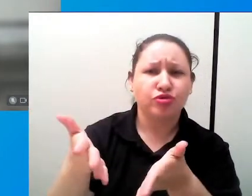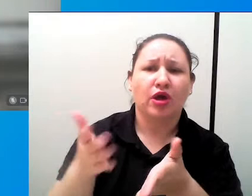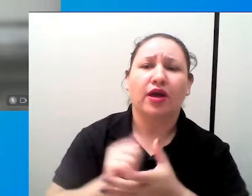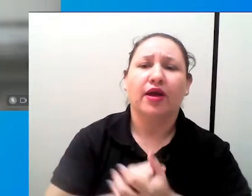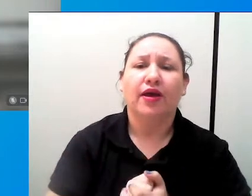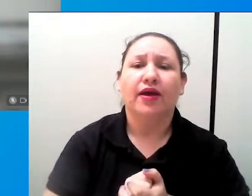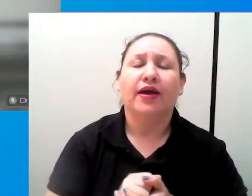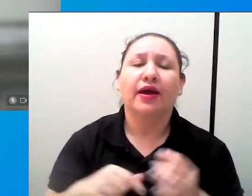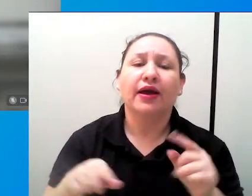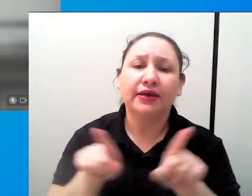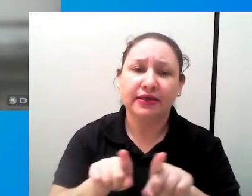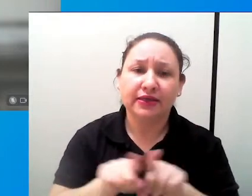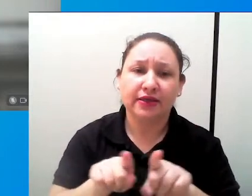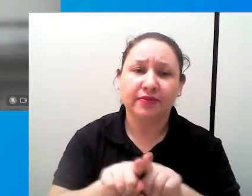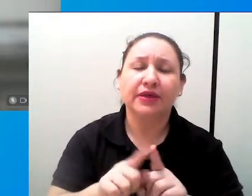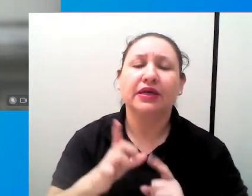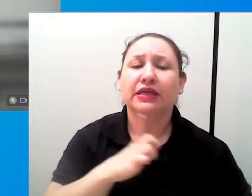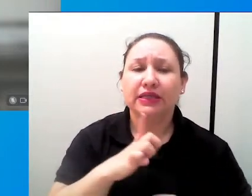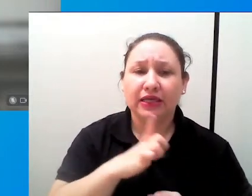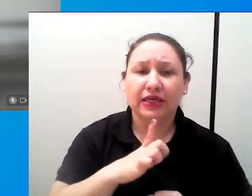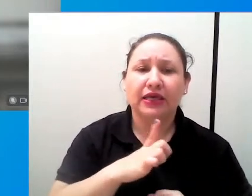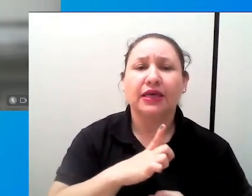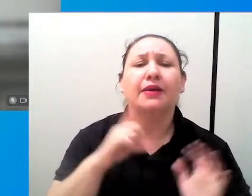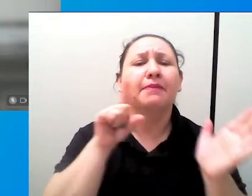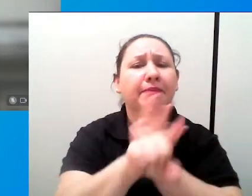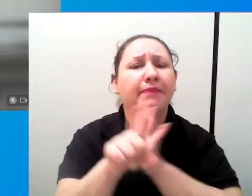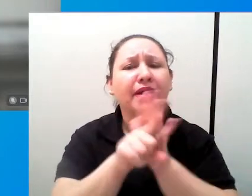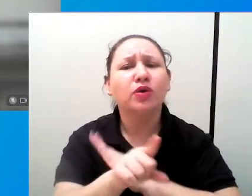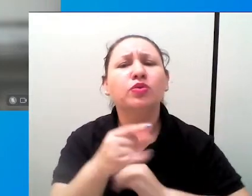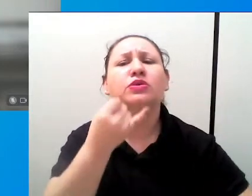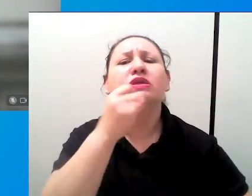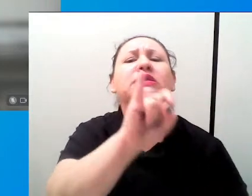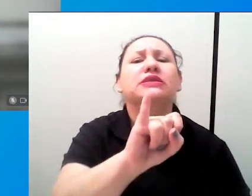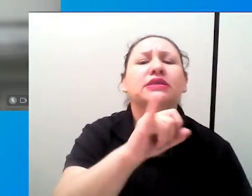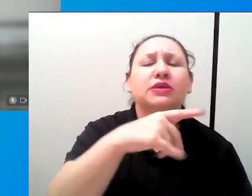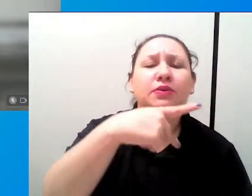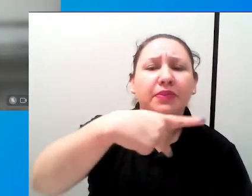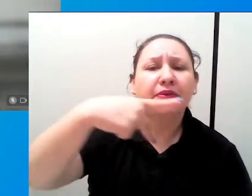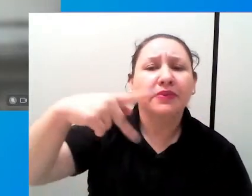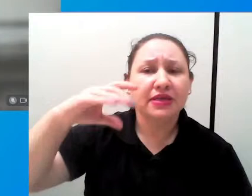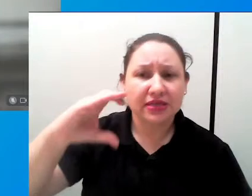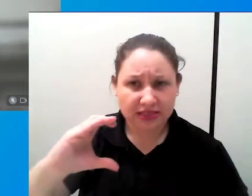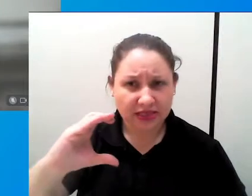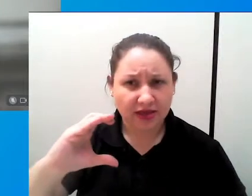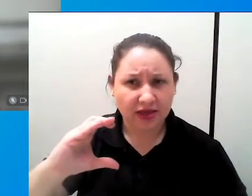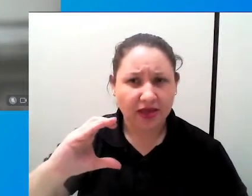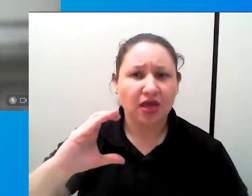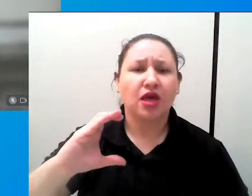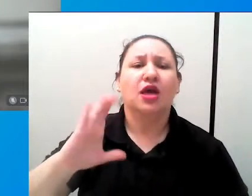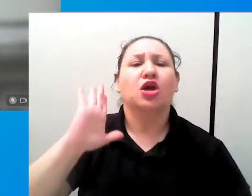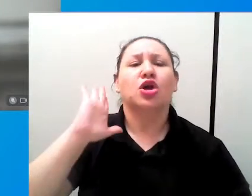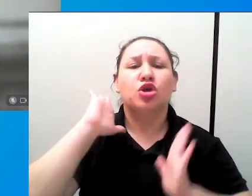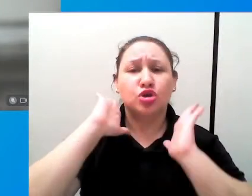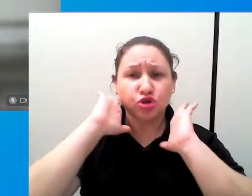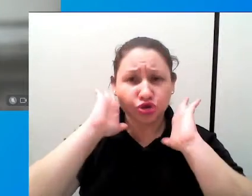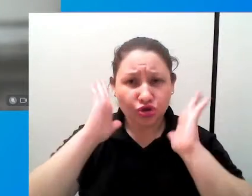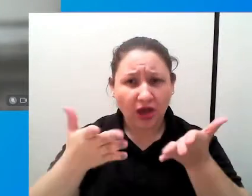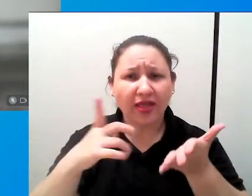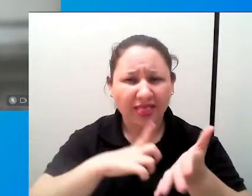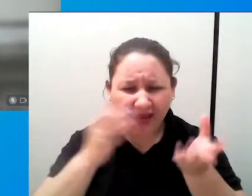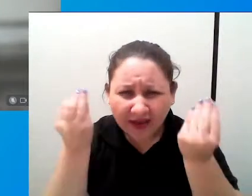pergunta se os PPCs do IFPA estão atualizados no site da instituição para